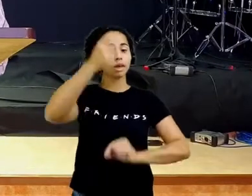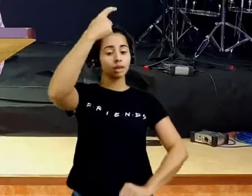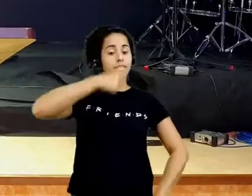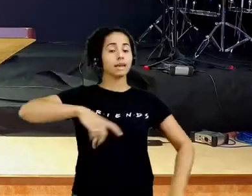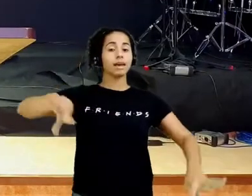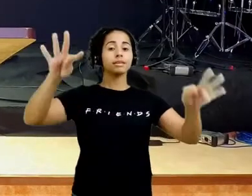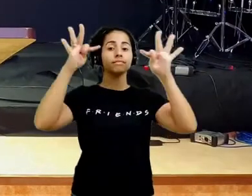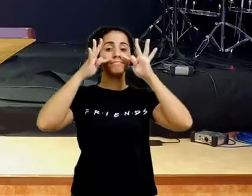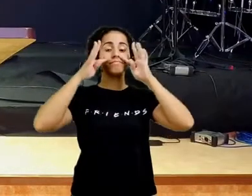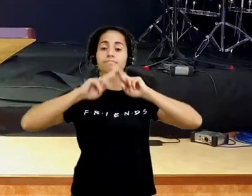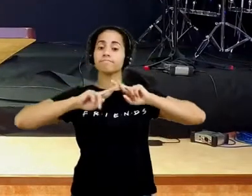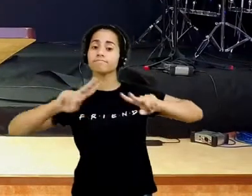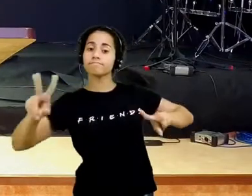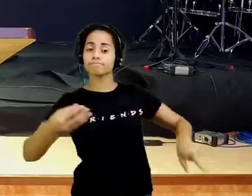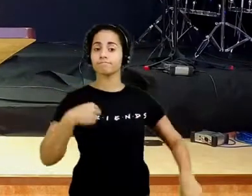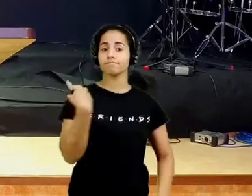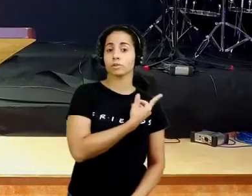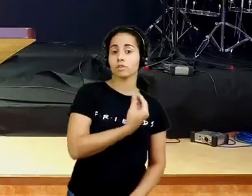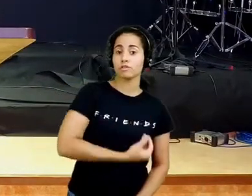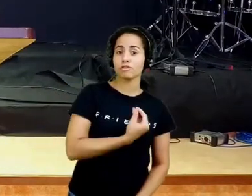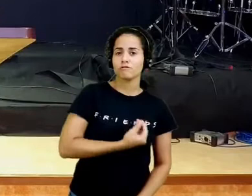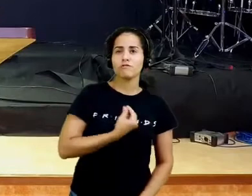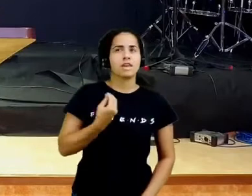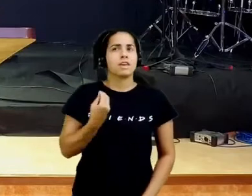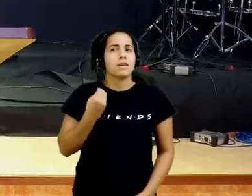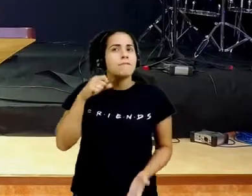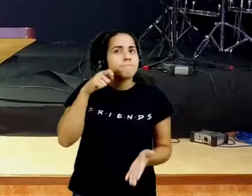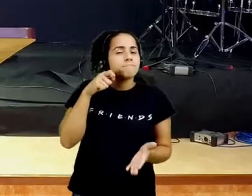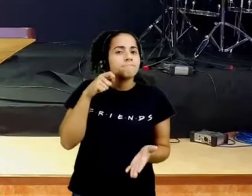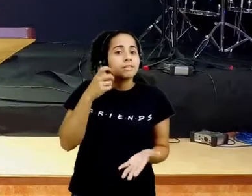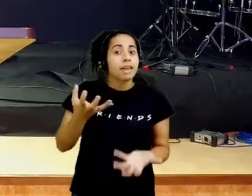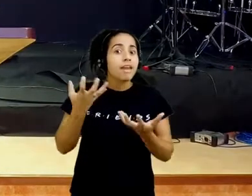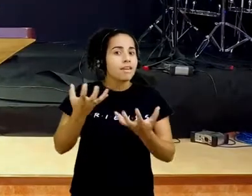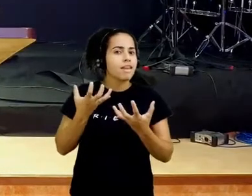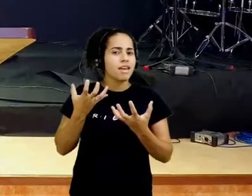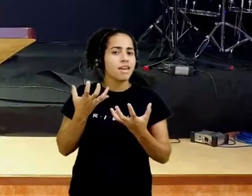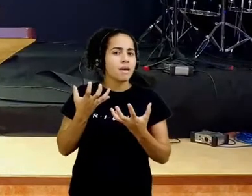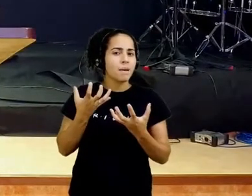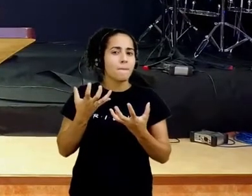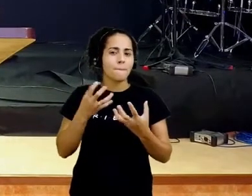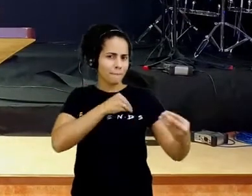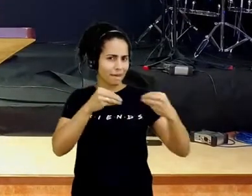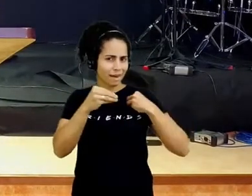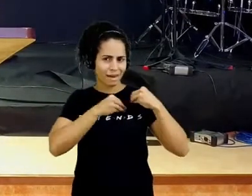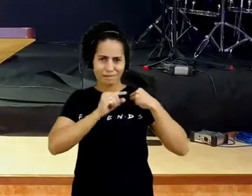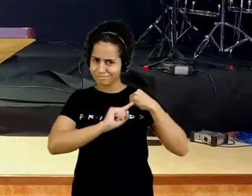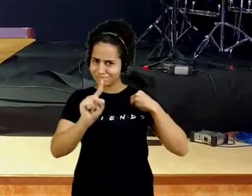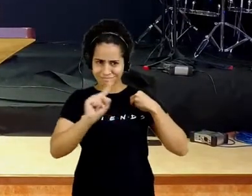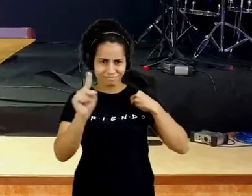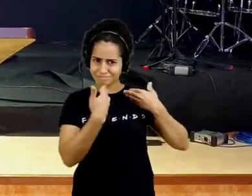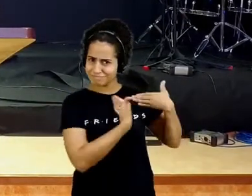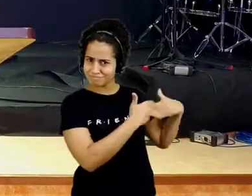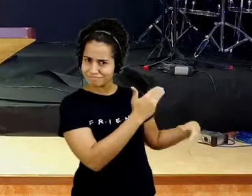diferença, nós vivemos, procurar se esforçar, né, a fugir do pecado. Paulo recomenda